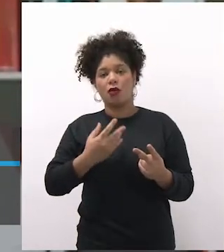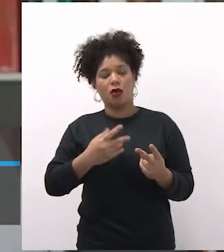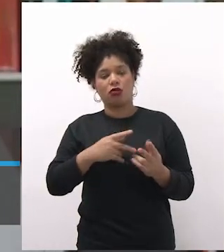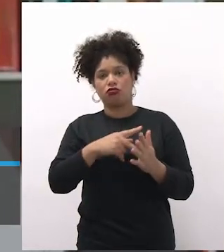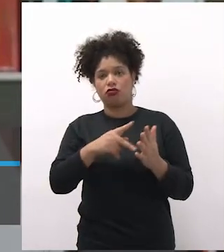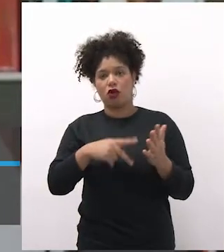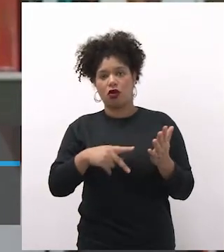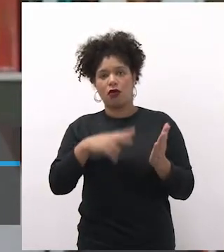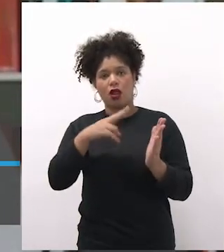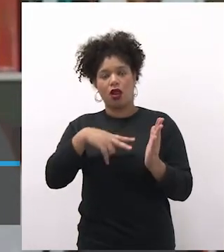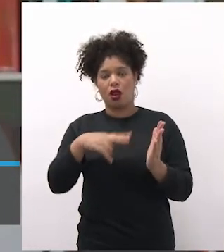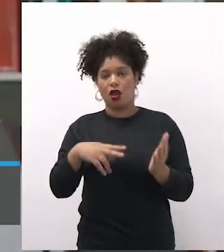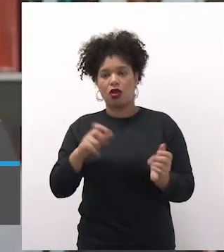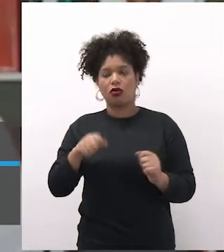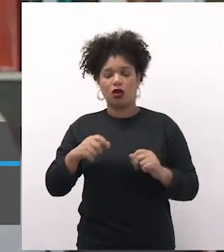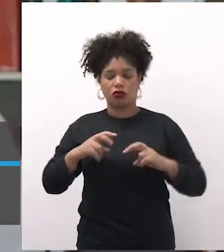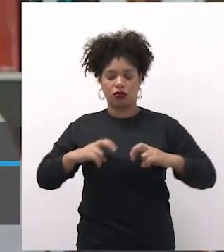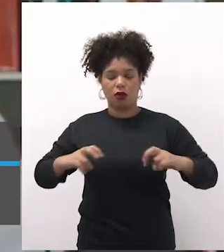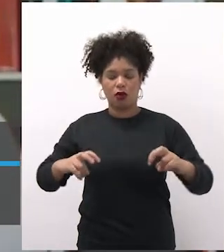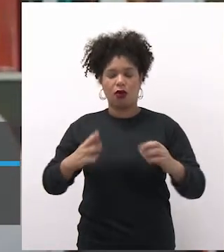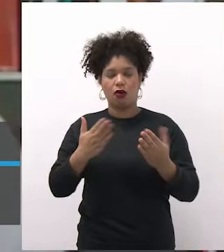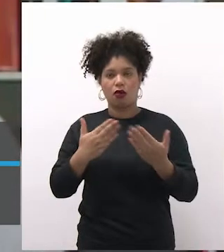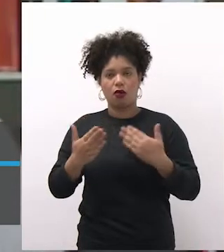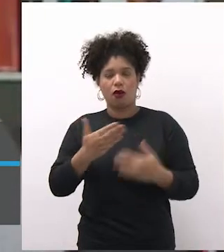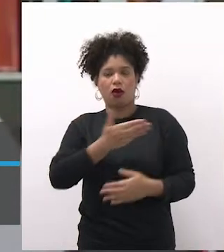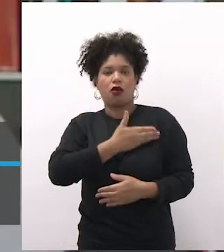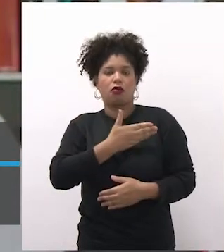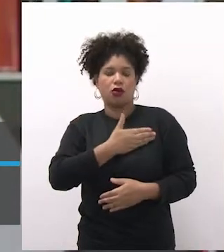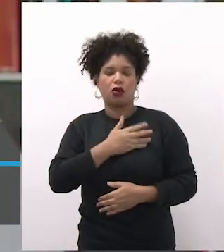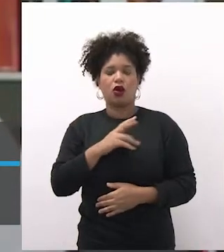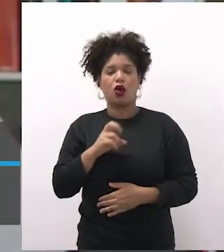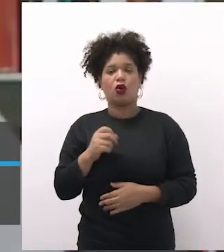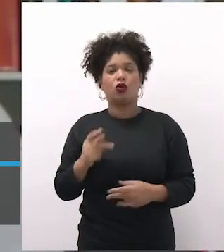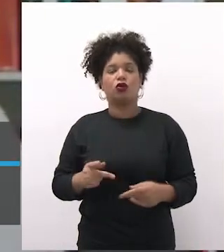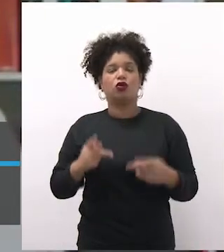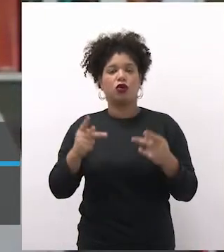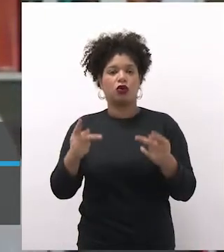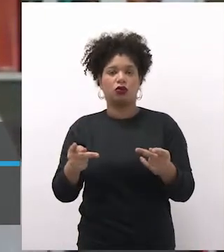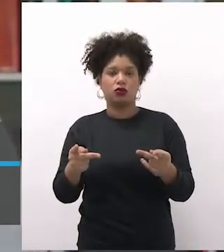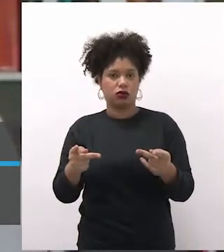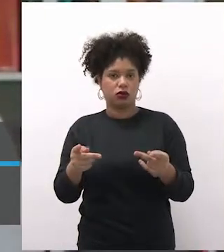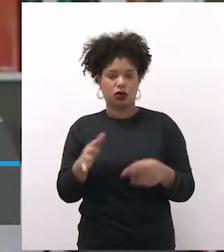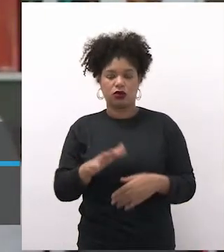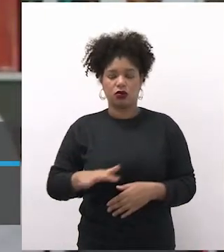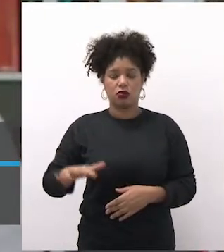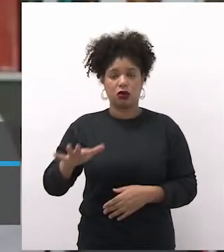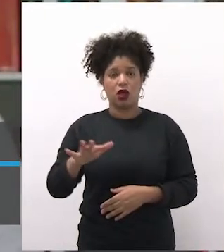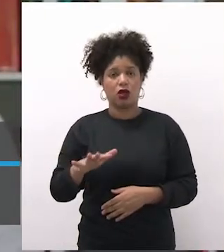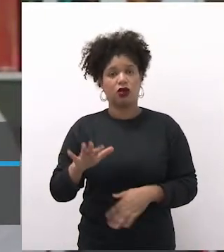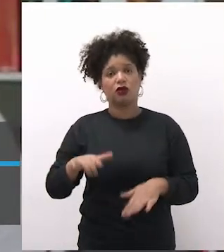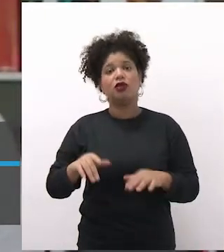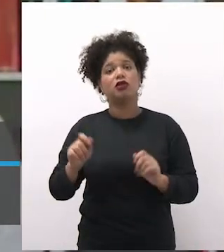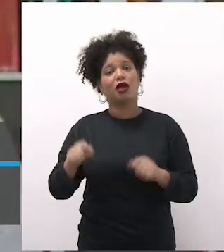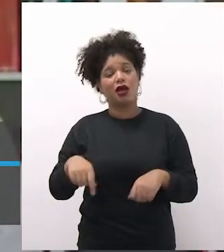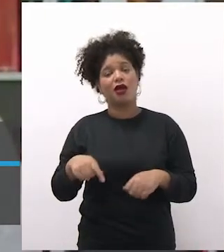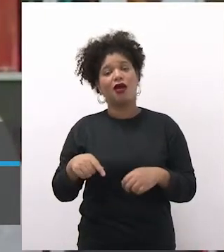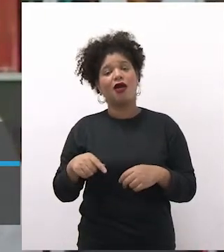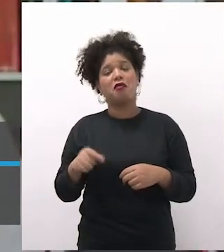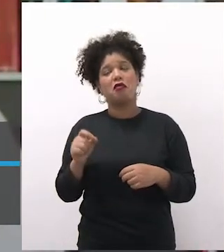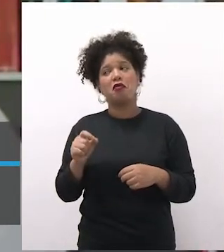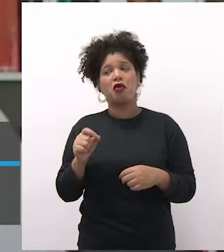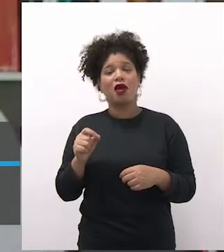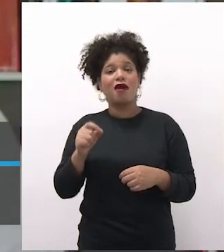entre amigos, ele pode fazer uma visita num determinado espaço, mesmo que seja um espaço virtual, ele conseguir